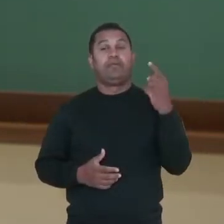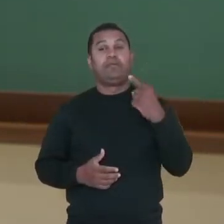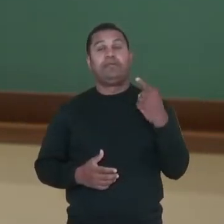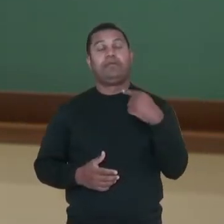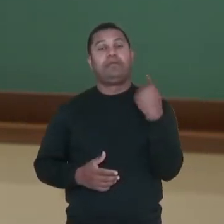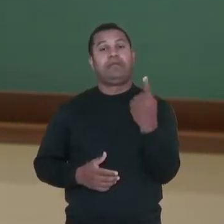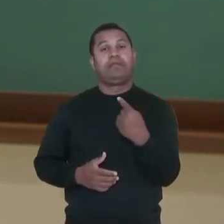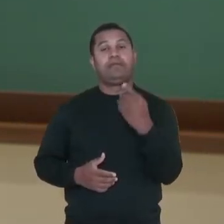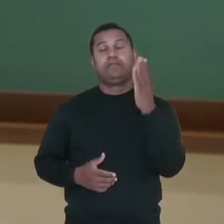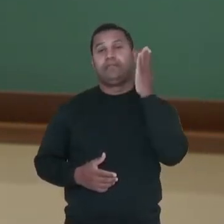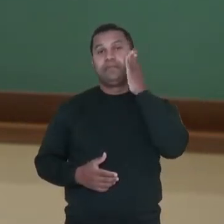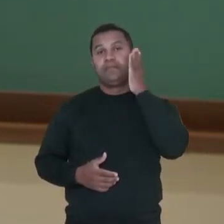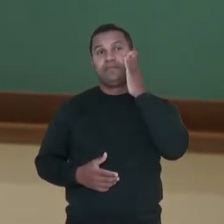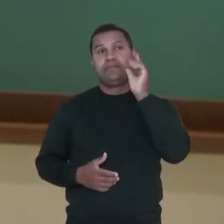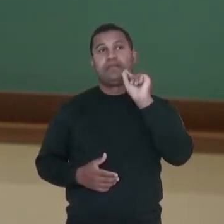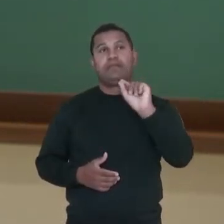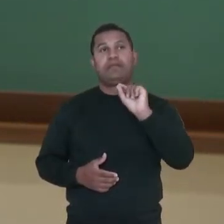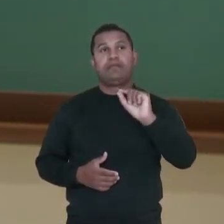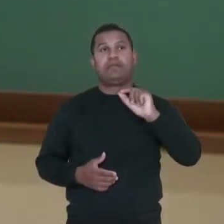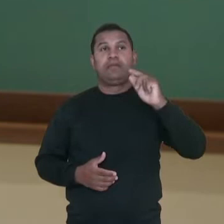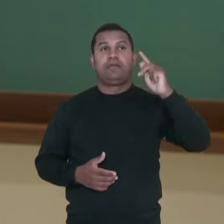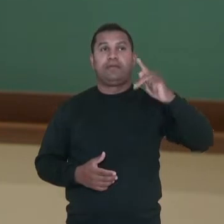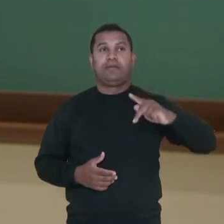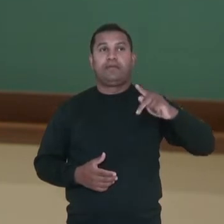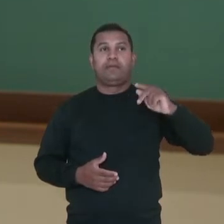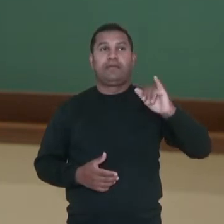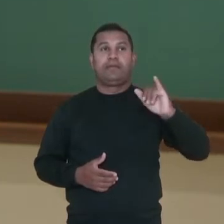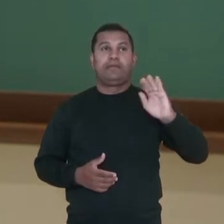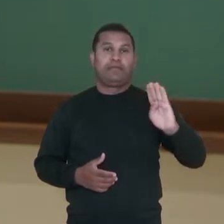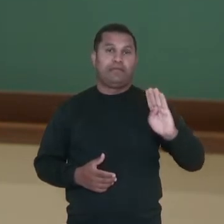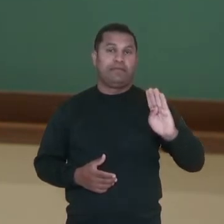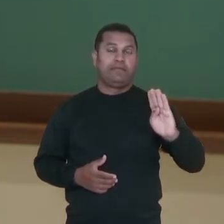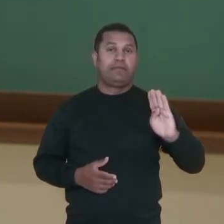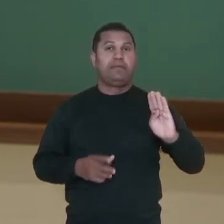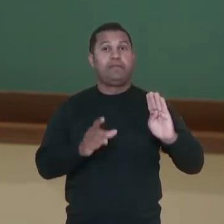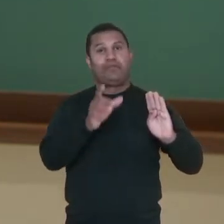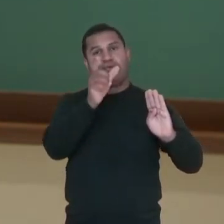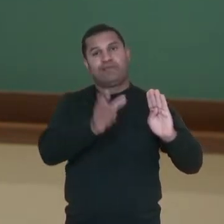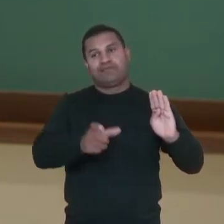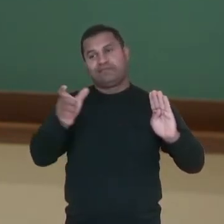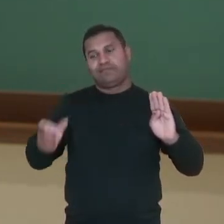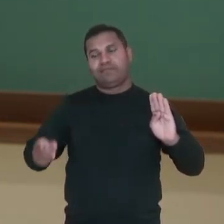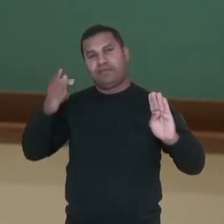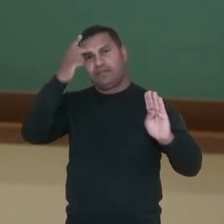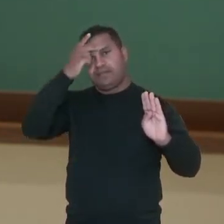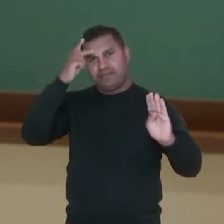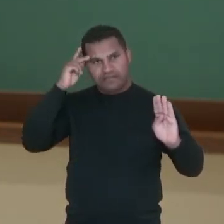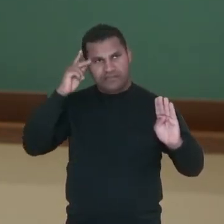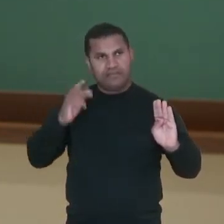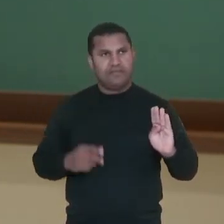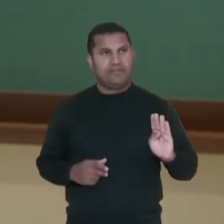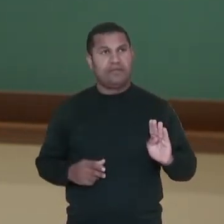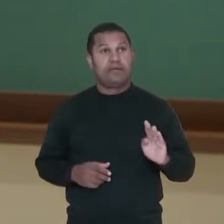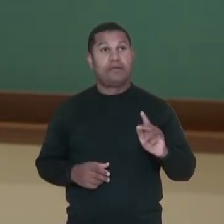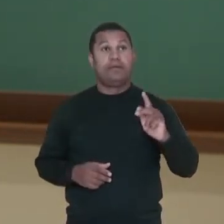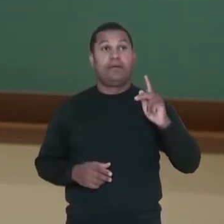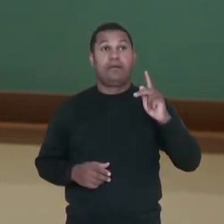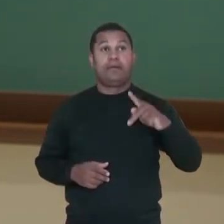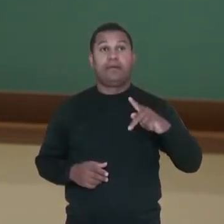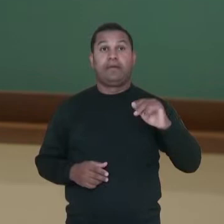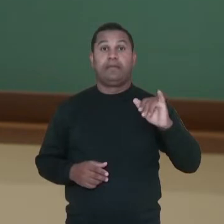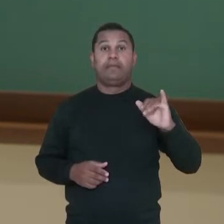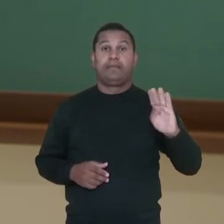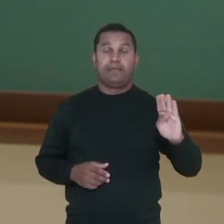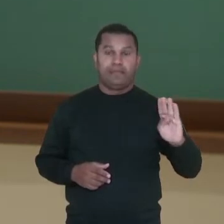pelo índice que é o PIB, né? O PIB per capita. Lembrando que o PIB é o Produto Interno Bruto, que é tudo que um país produz de